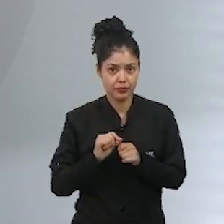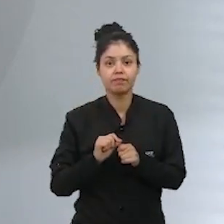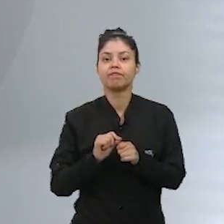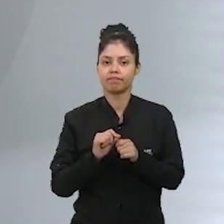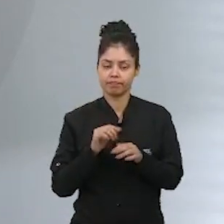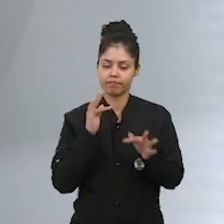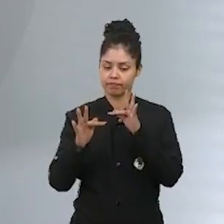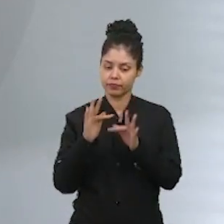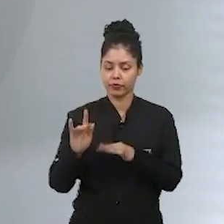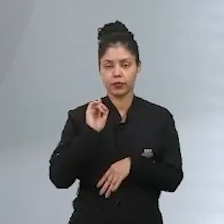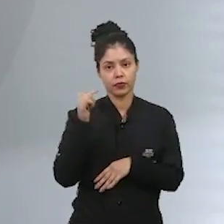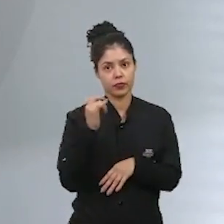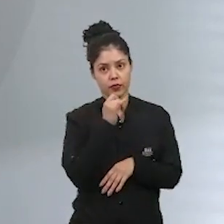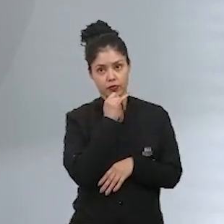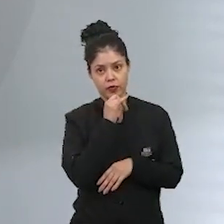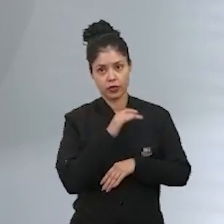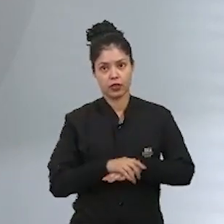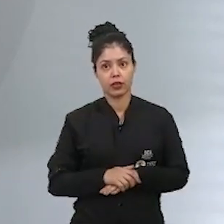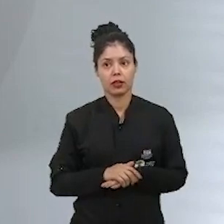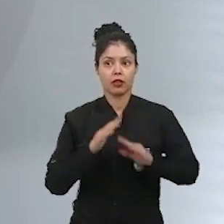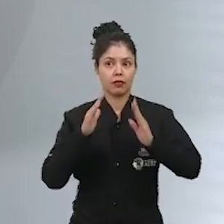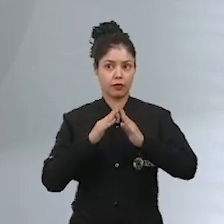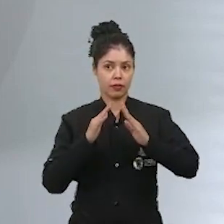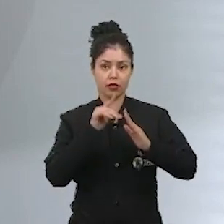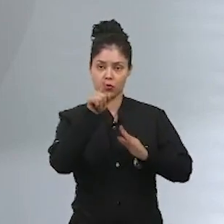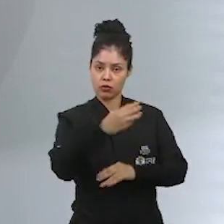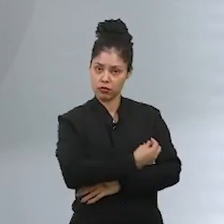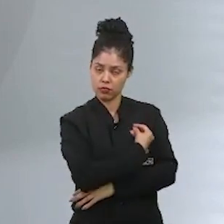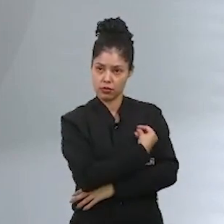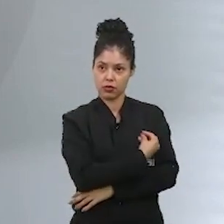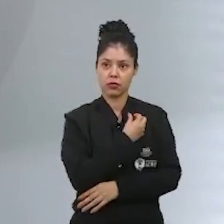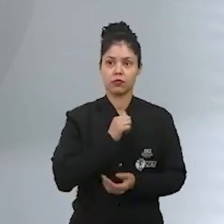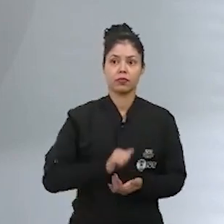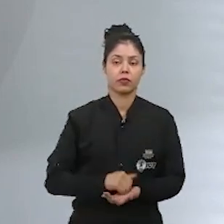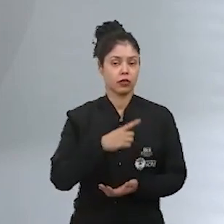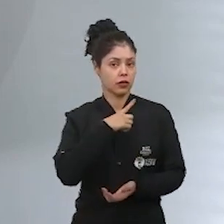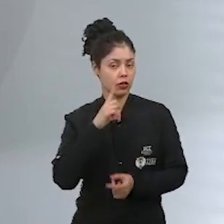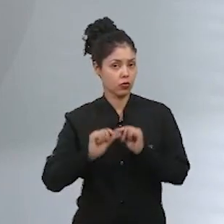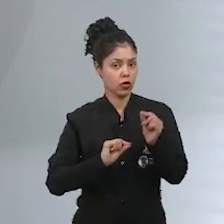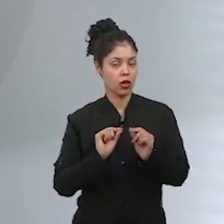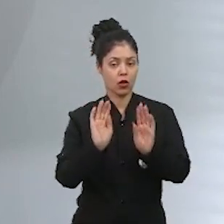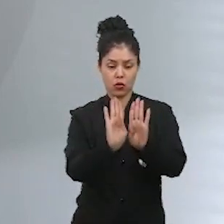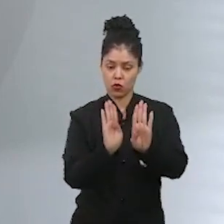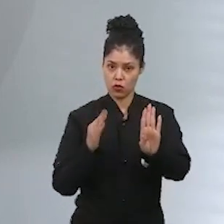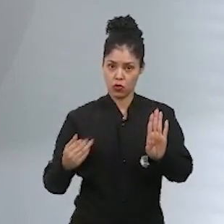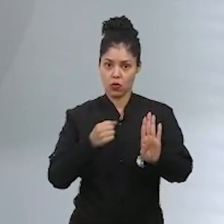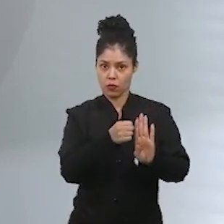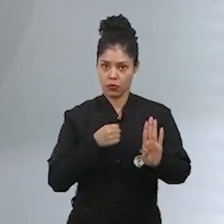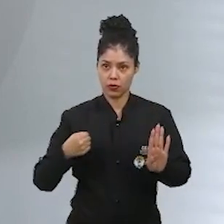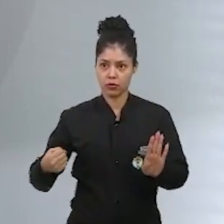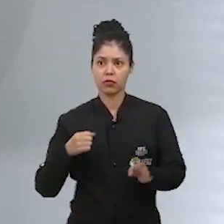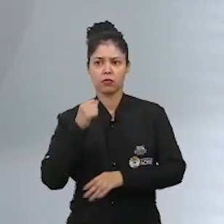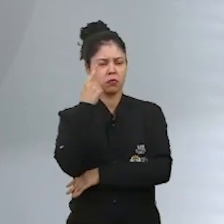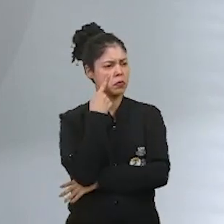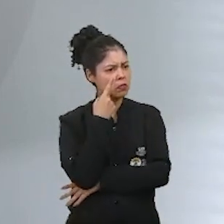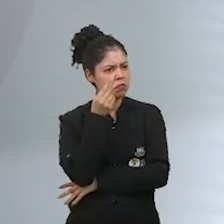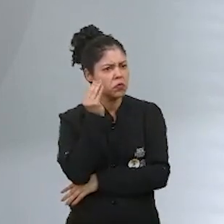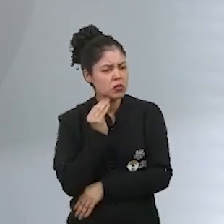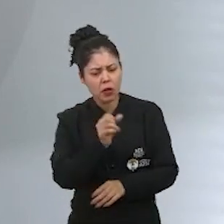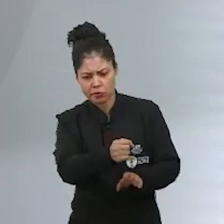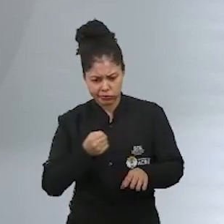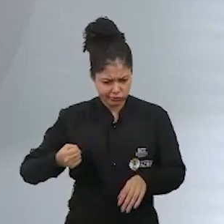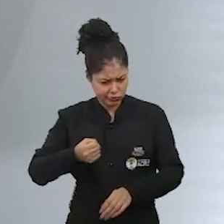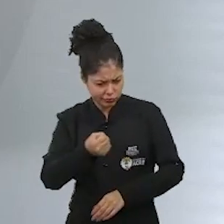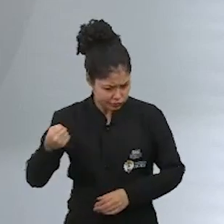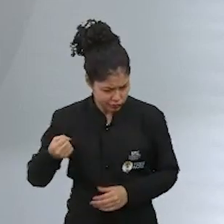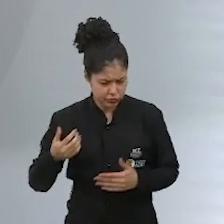intemperismo físico. Outro exemplo, tá? De casa mesmo, da sua vivência. Tem lá aquele portão, né, que muitas vezes você vai tentar abrir quando está